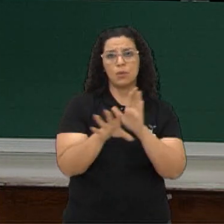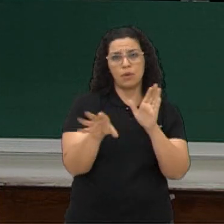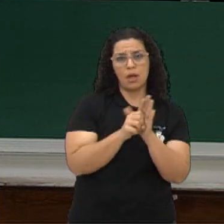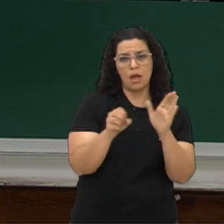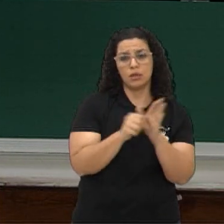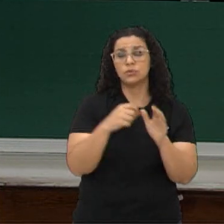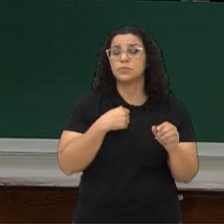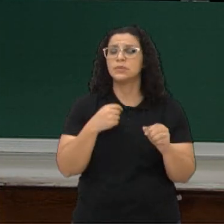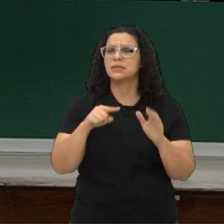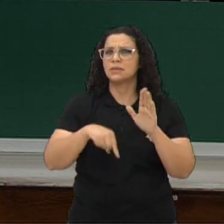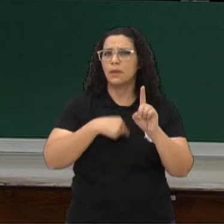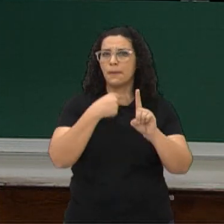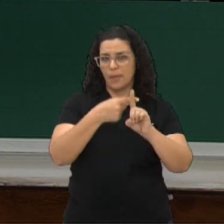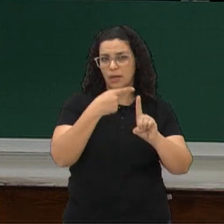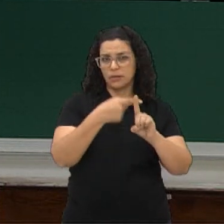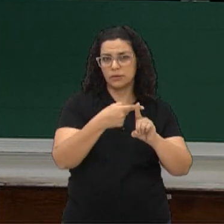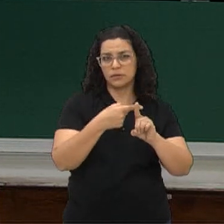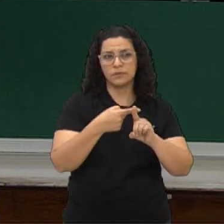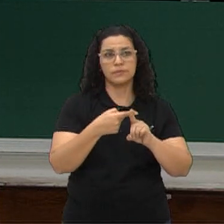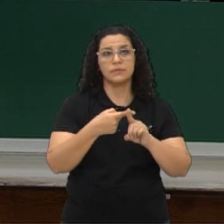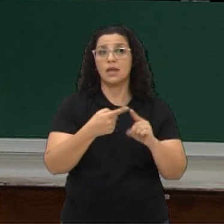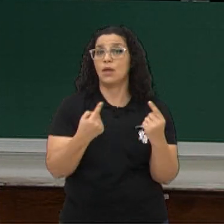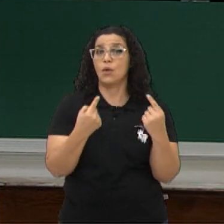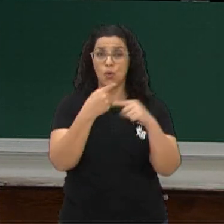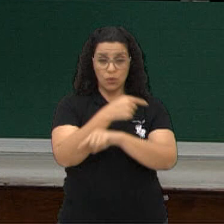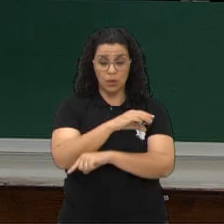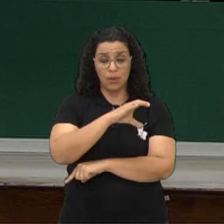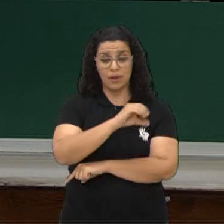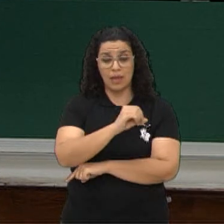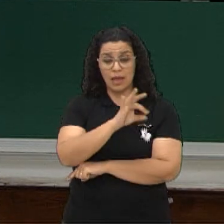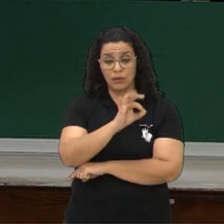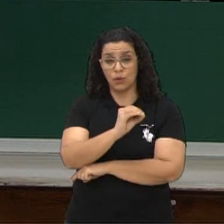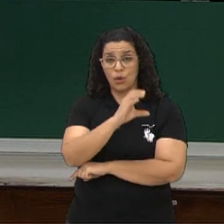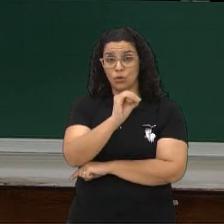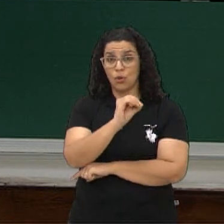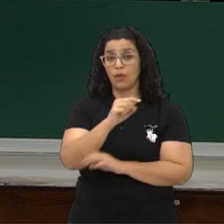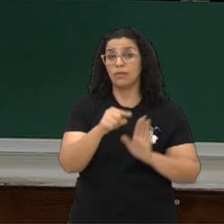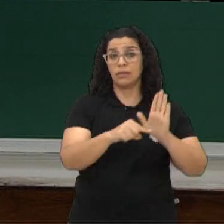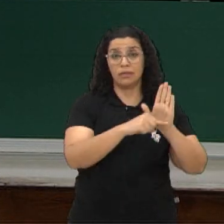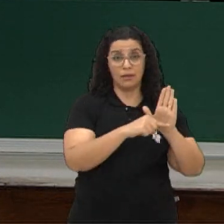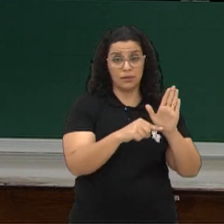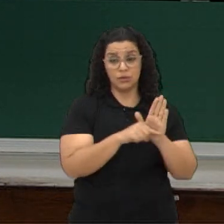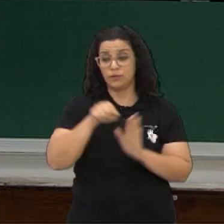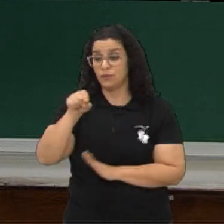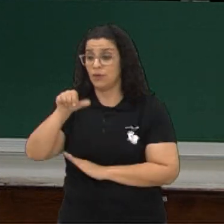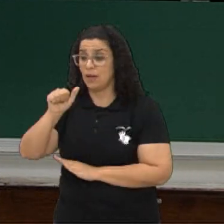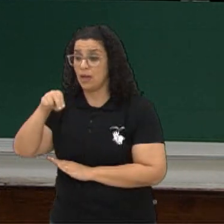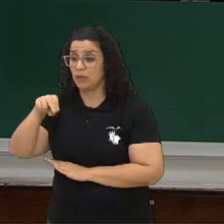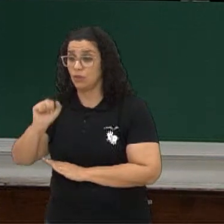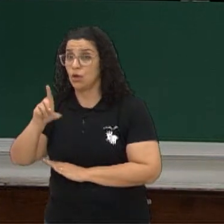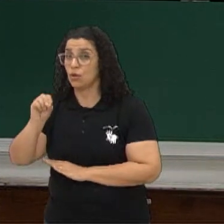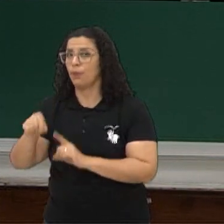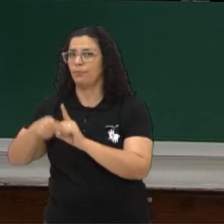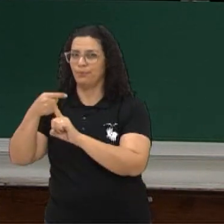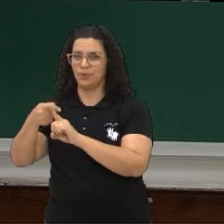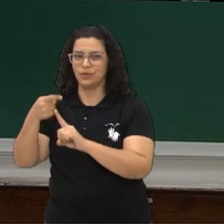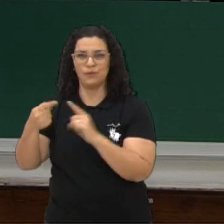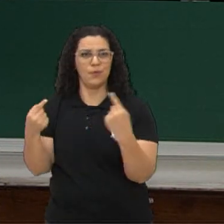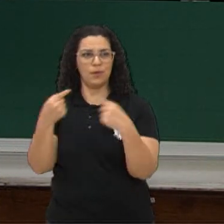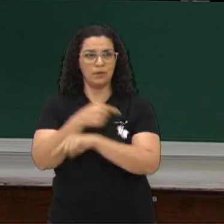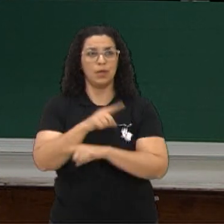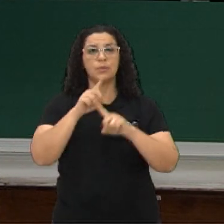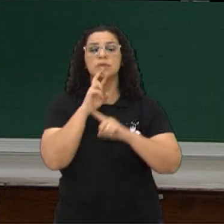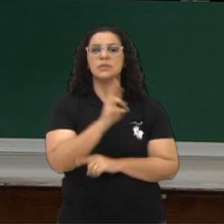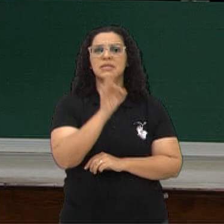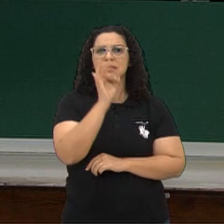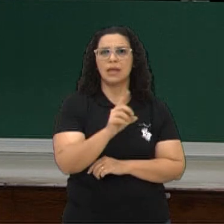eletrólito e tem sinal positivo. Não, aí o cátodo vai ter o sinal negativo, porque estamos falando de eletrólise. A resposta correta é a